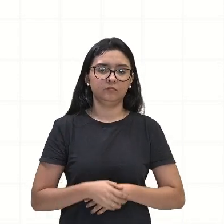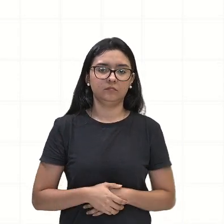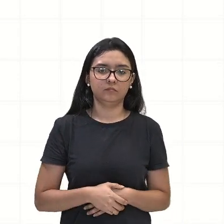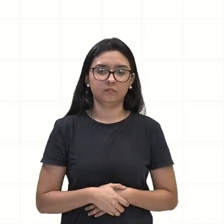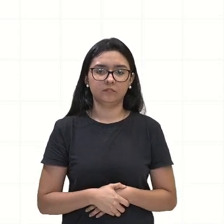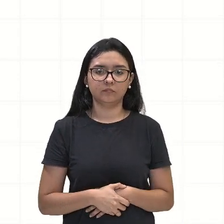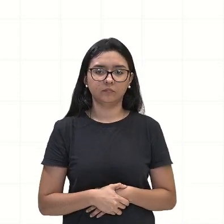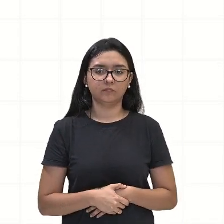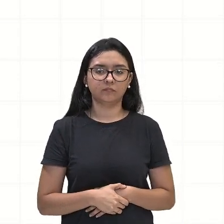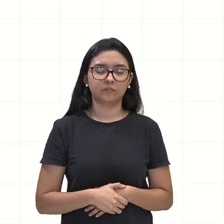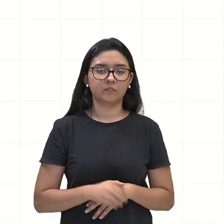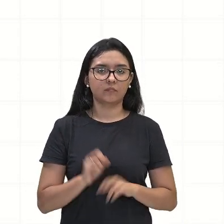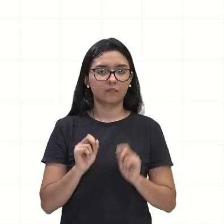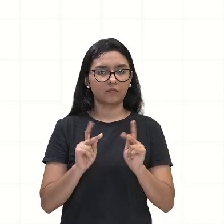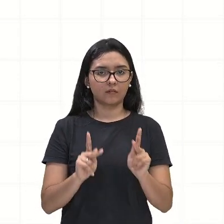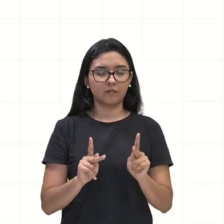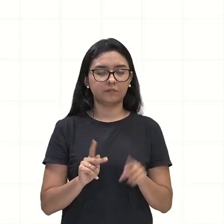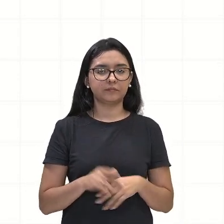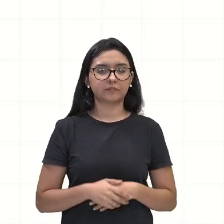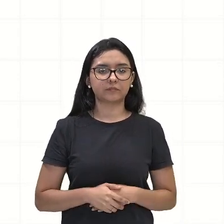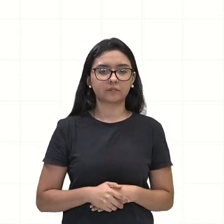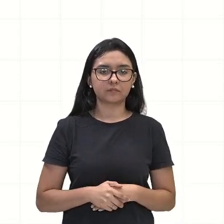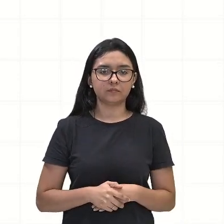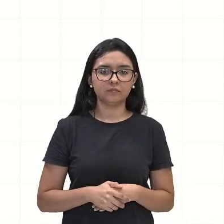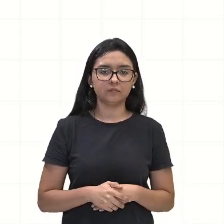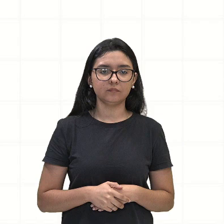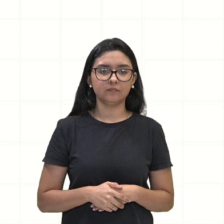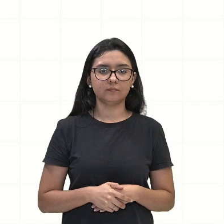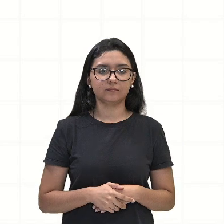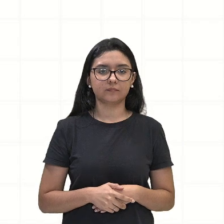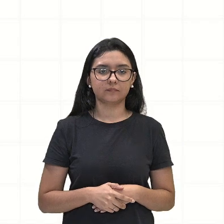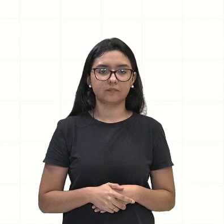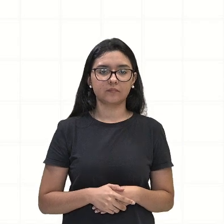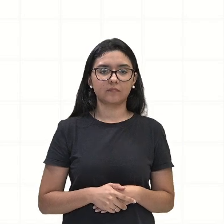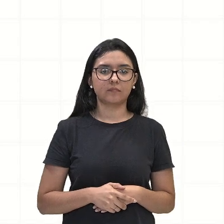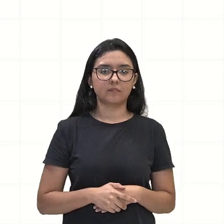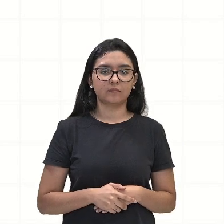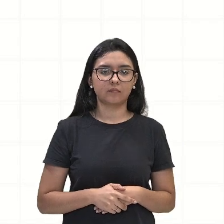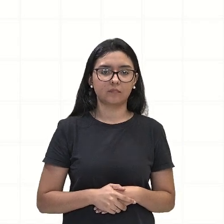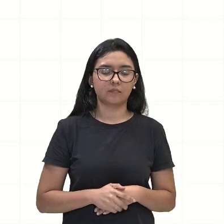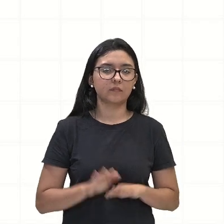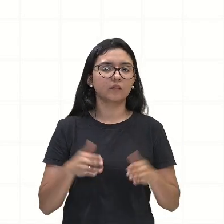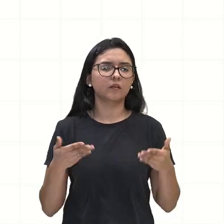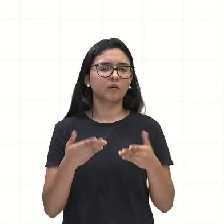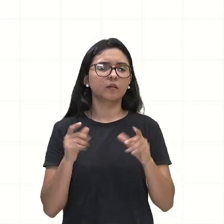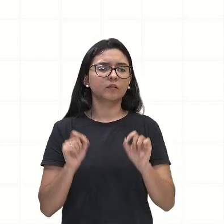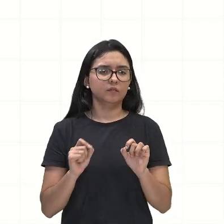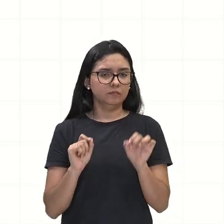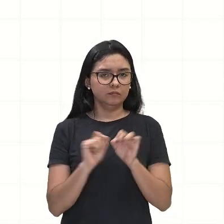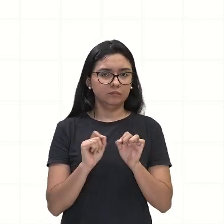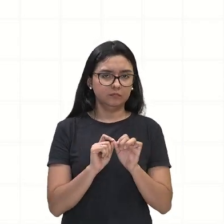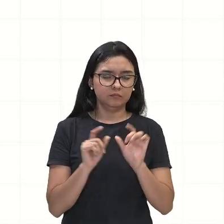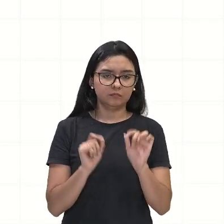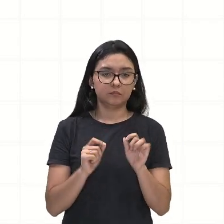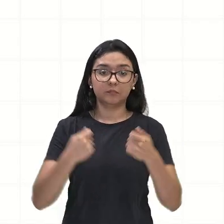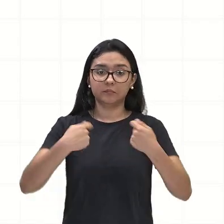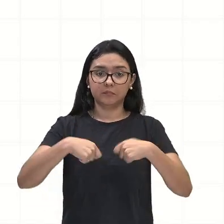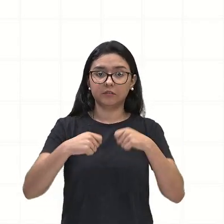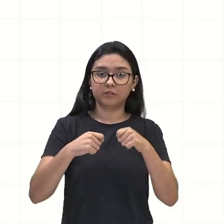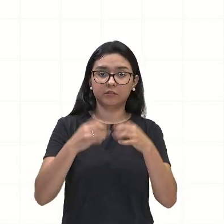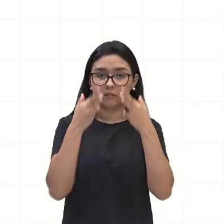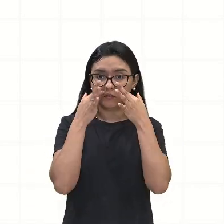lado, beleza? E aí, o que é que eu quero, né? Eu tenho que observar o